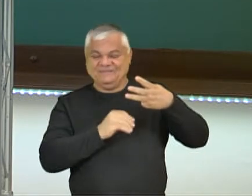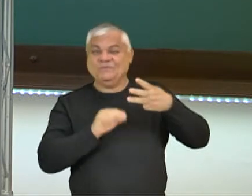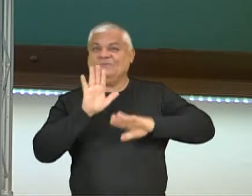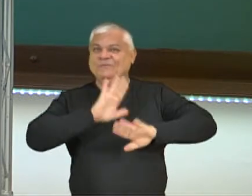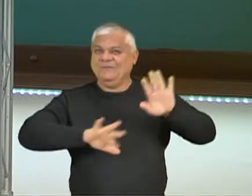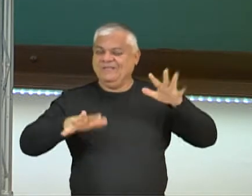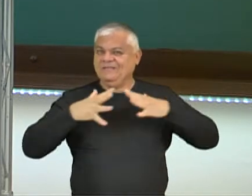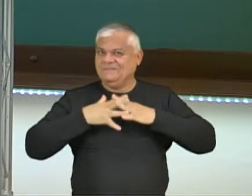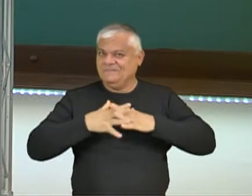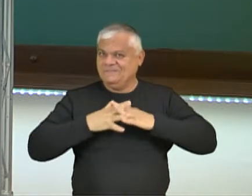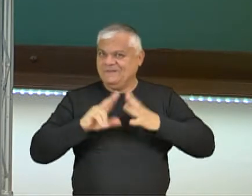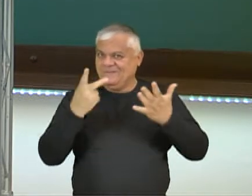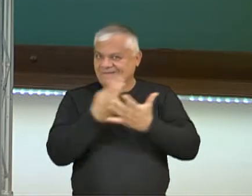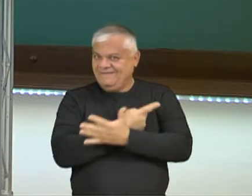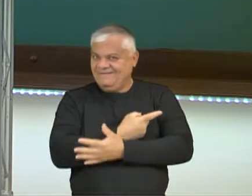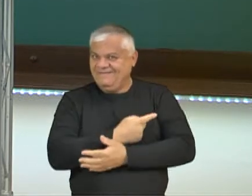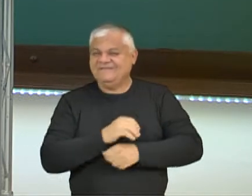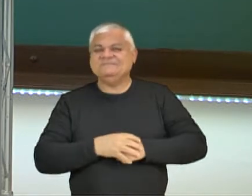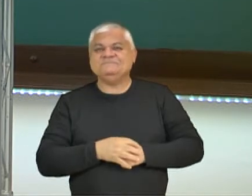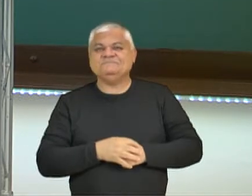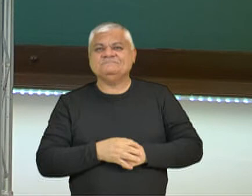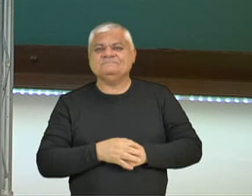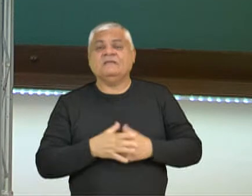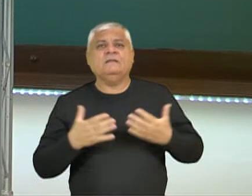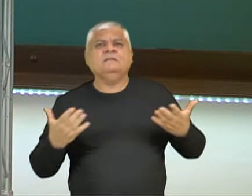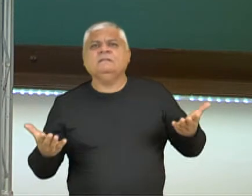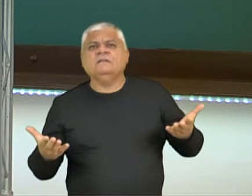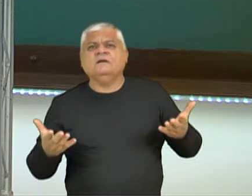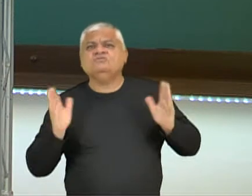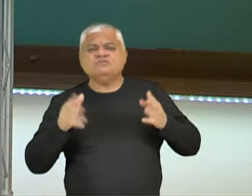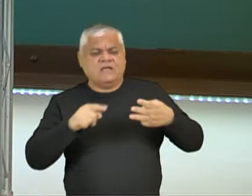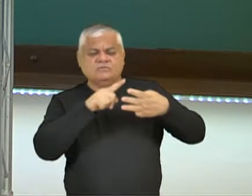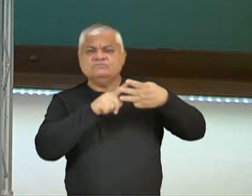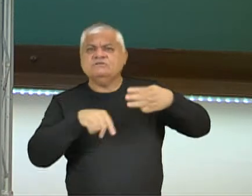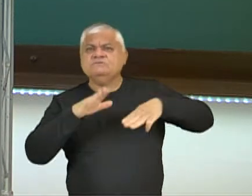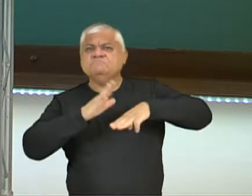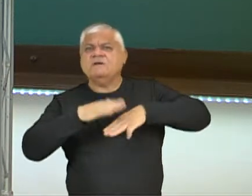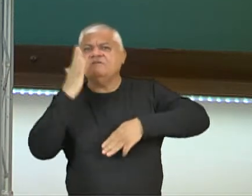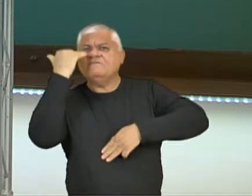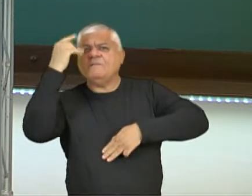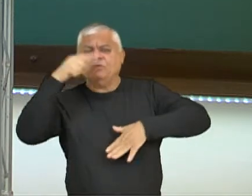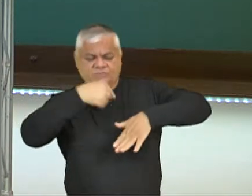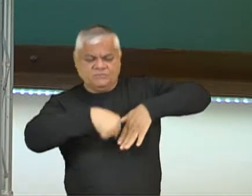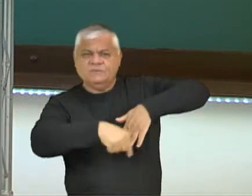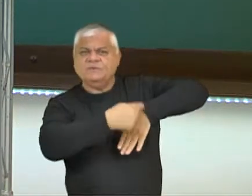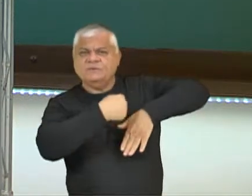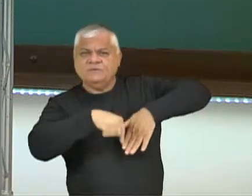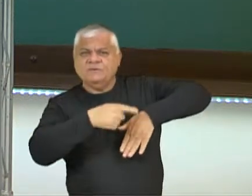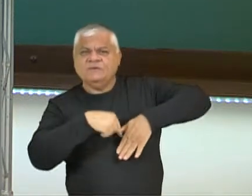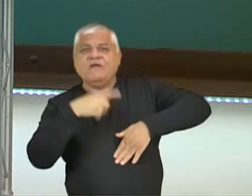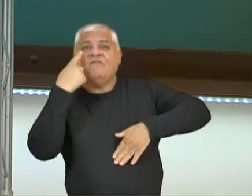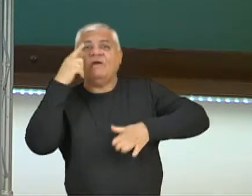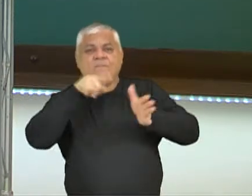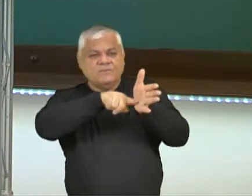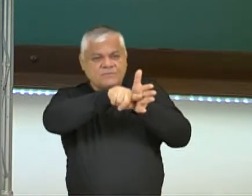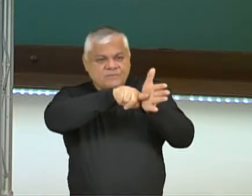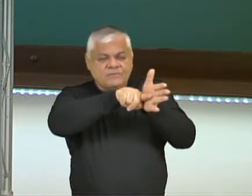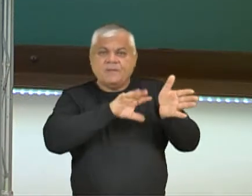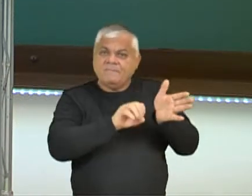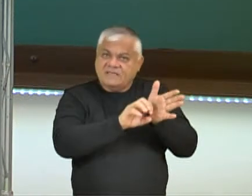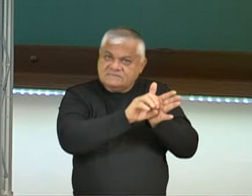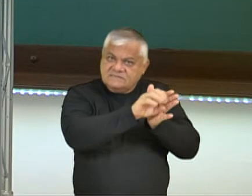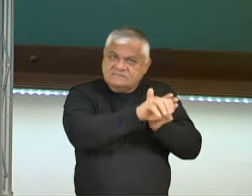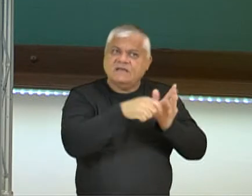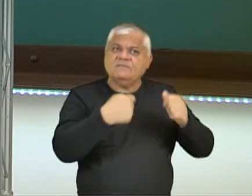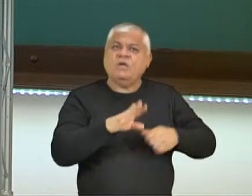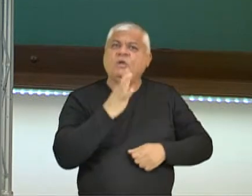para não confundir os nomes aí. Falando nisso, já que são os 3 mais populares na América do Sul, bora lá dar um Google e pesquisar esse povo, hein?